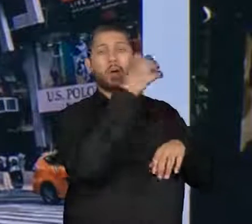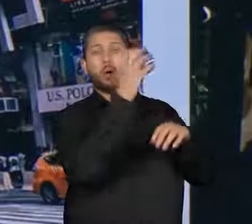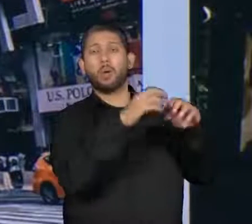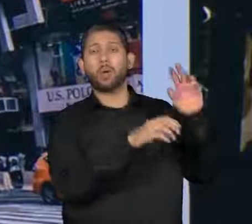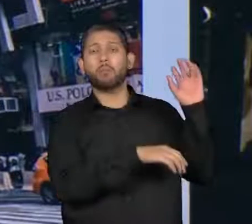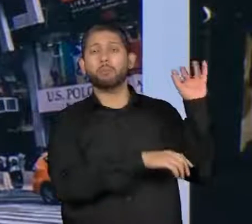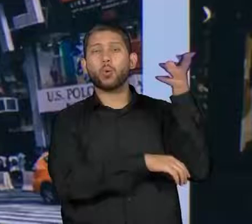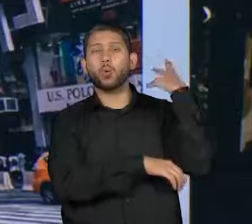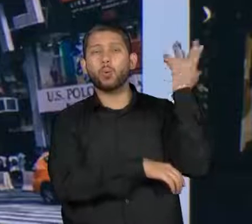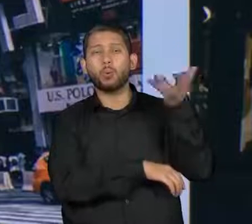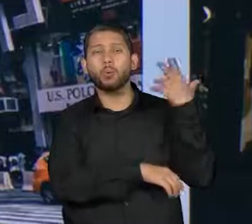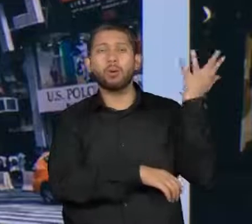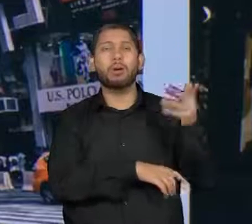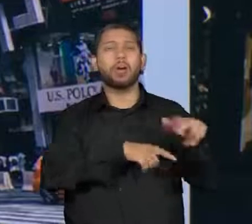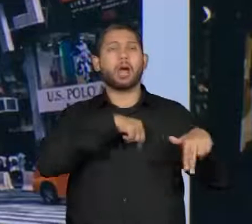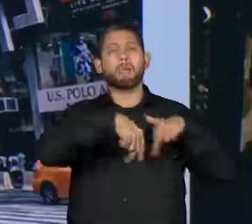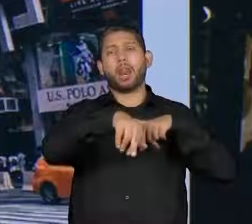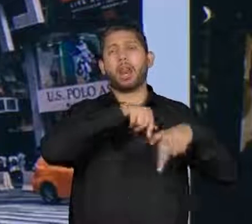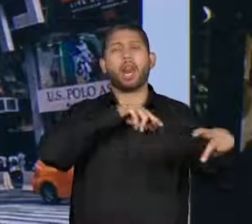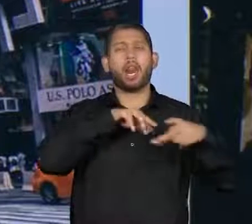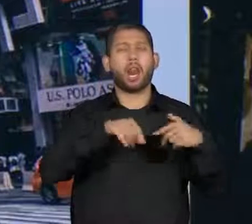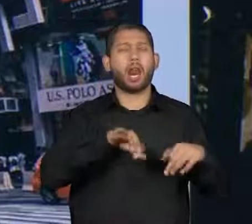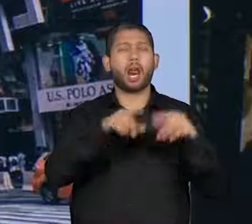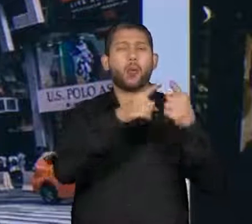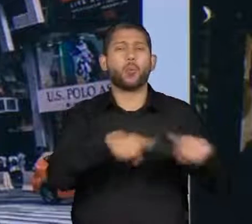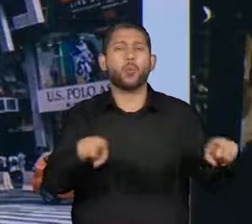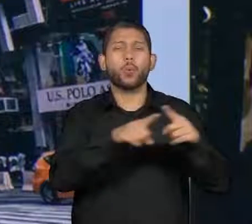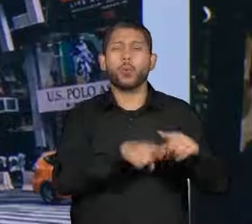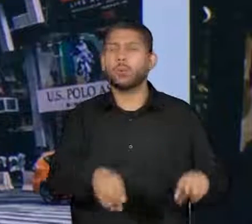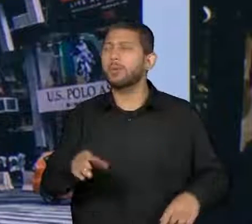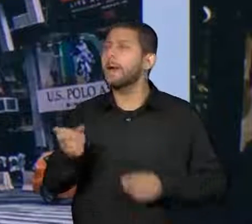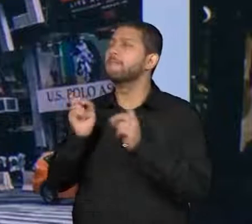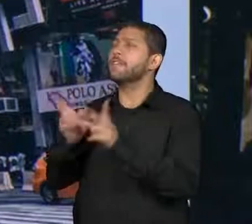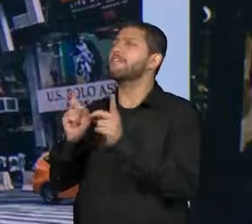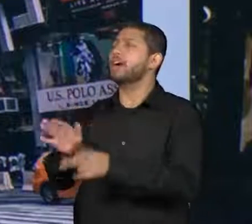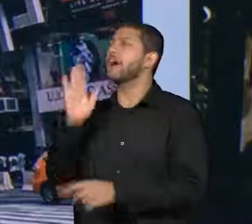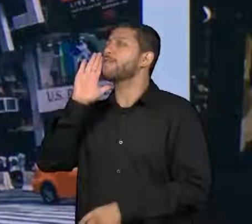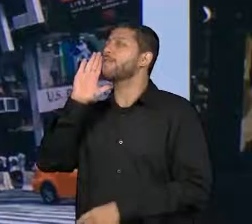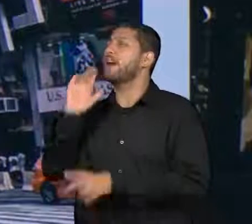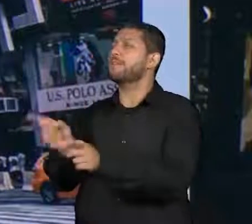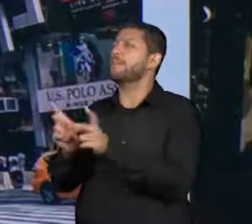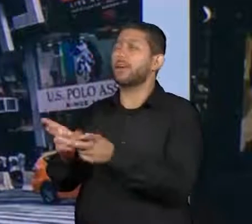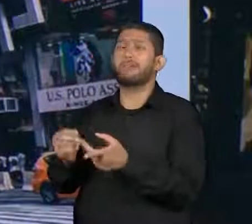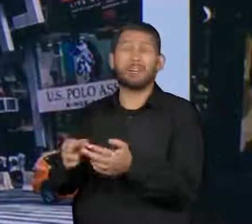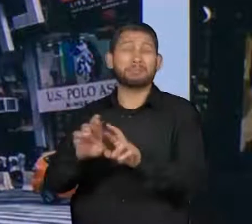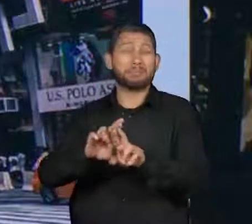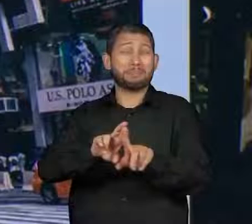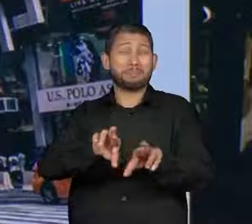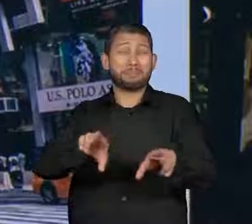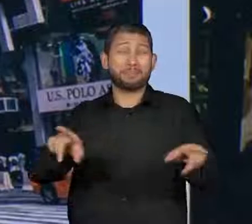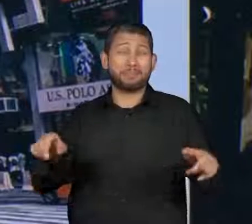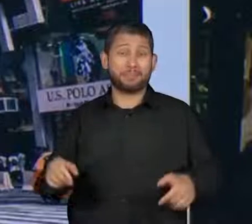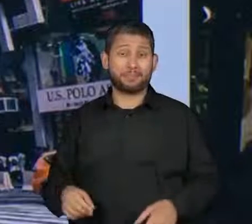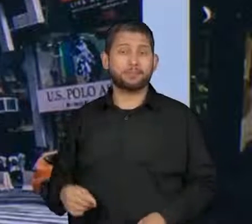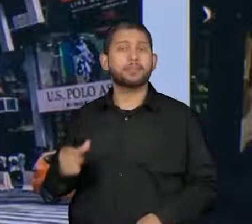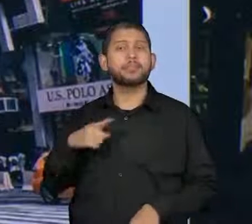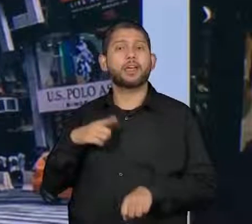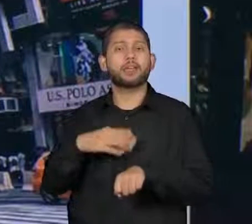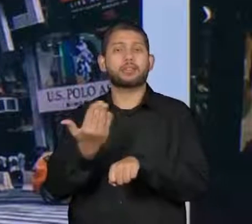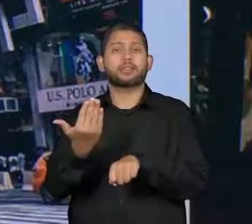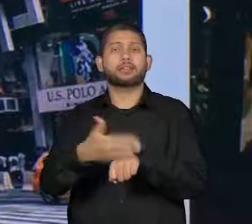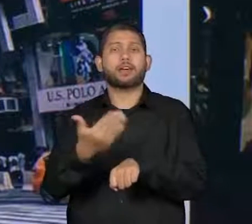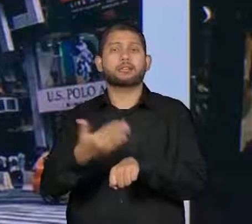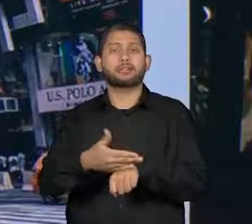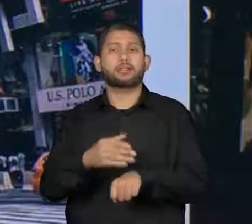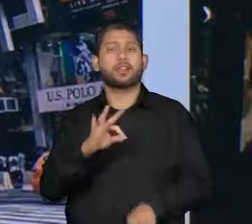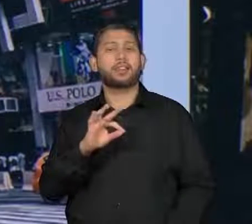tranquilo? Ou você estaria ouvindo muitos barulhos? Olha, vemos ali alguns táxis, parece, não Sim. é? Alguns